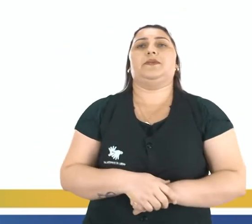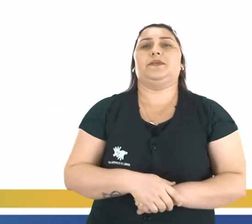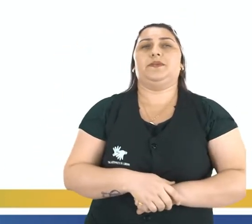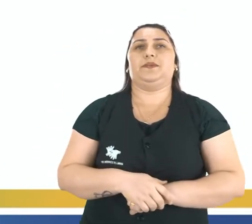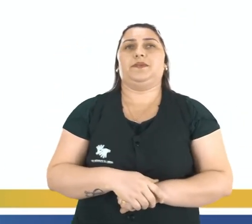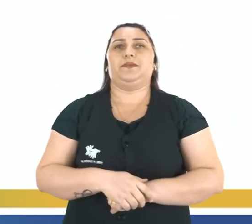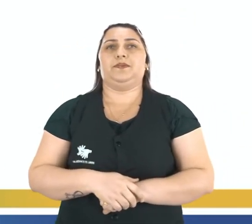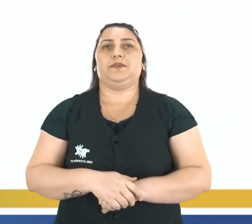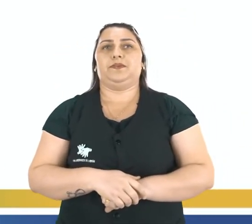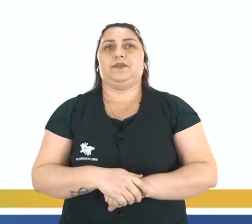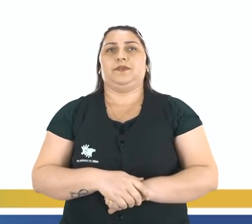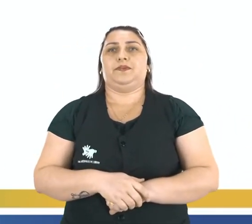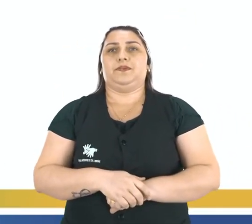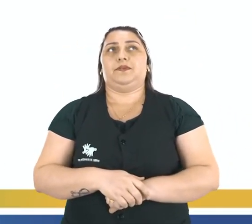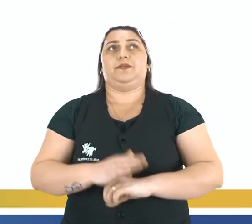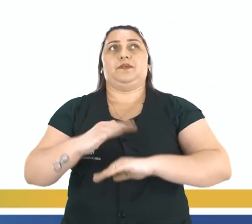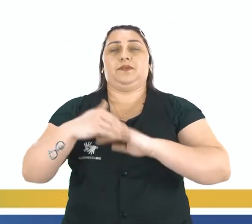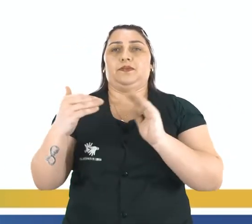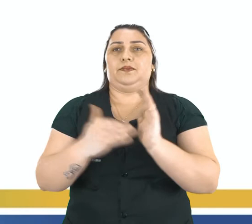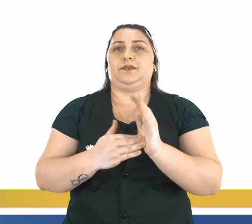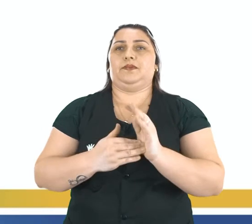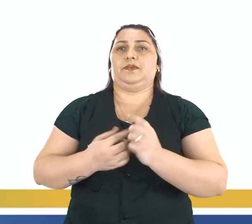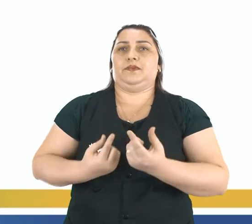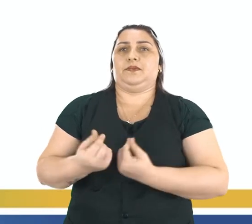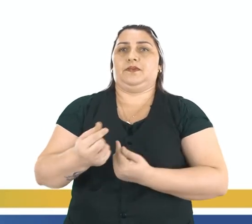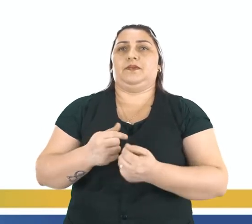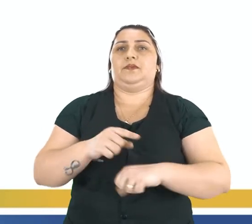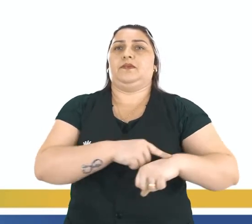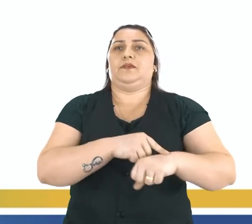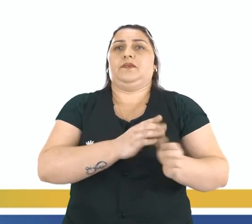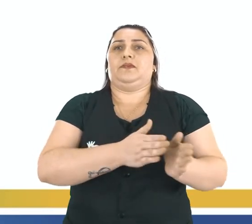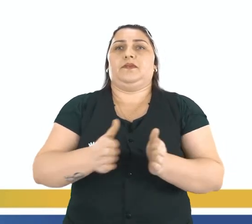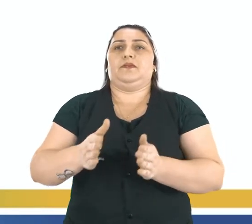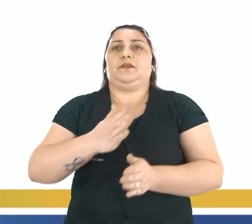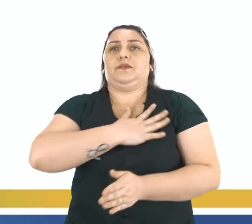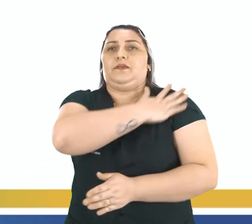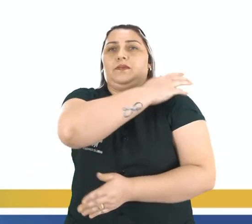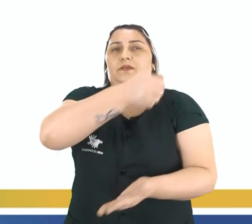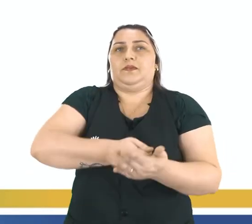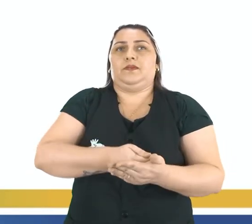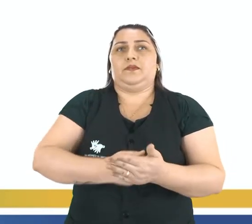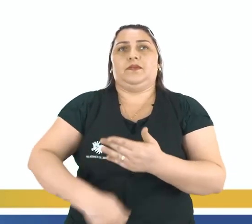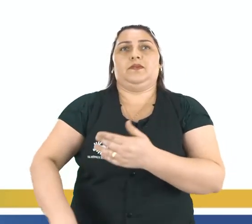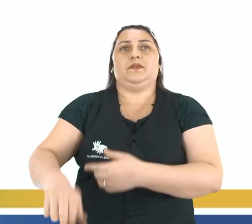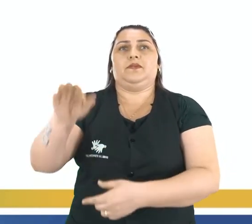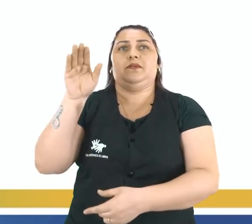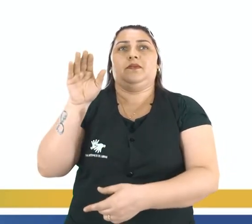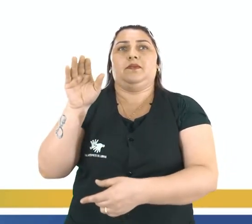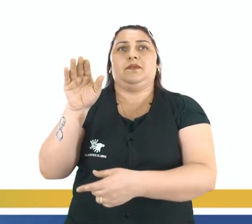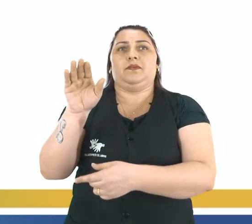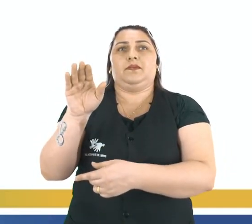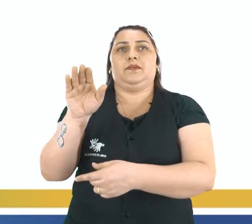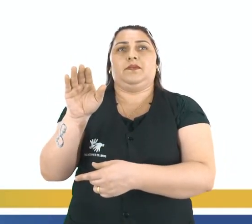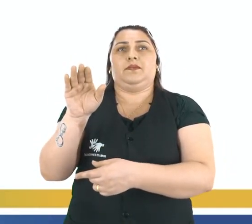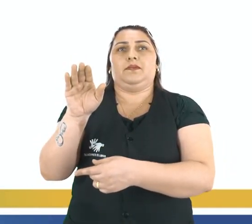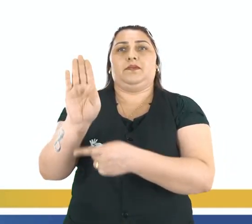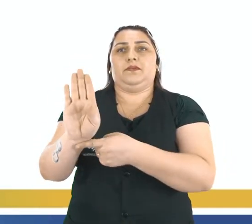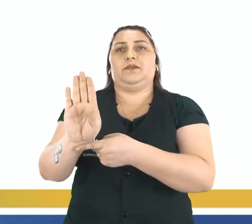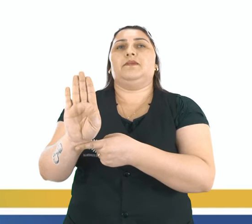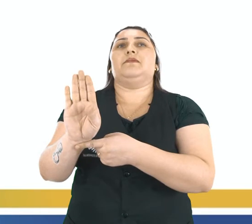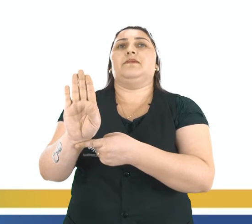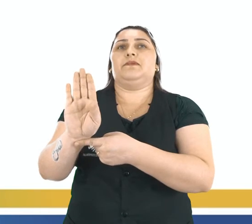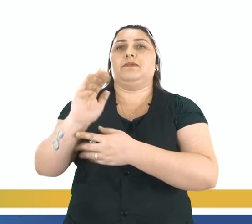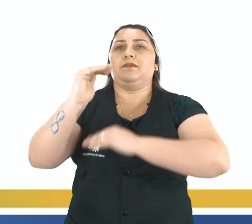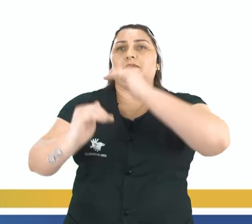da industrialização, toda essa questão econômica durante o período da ditadura. A alternativa correta é a letra